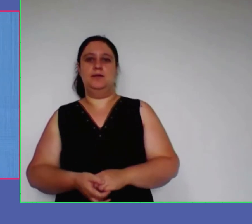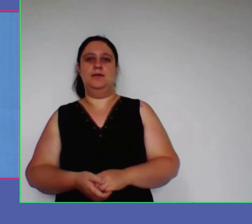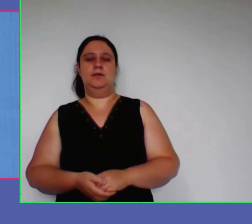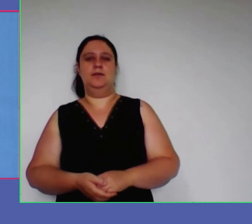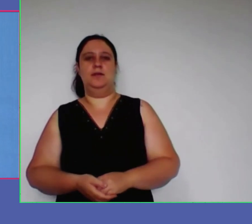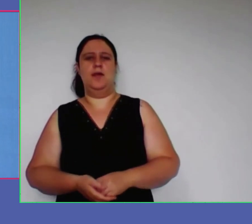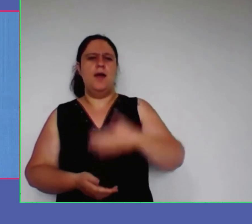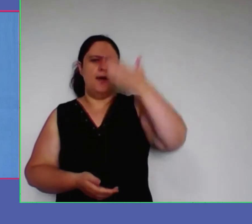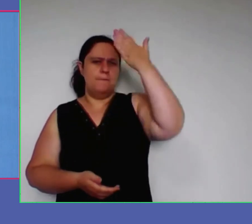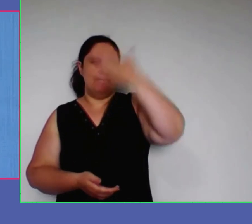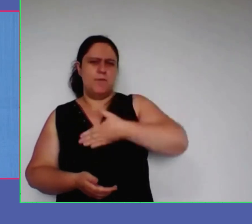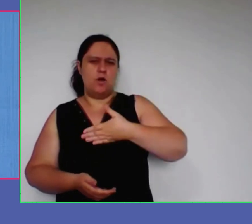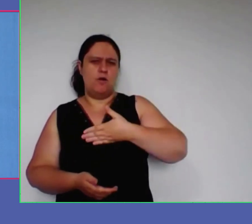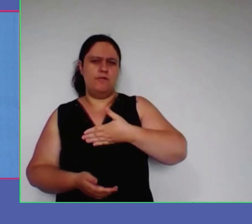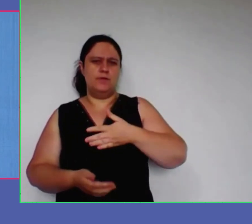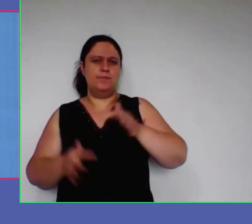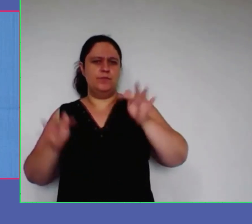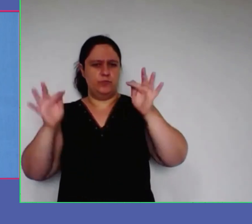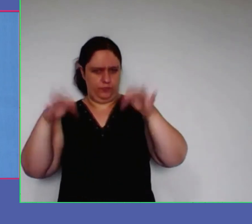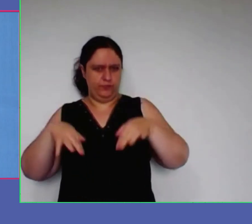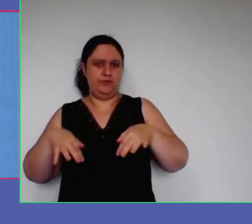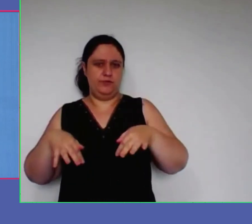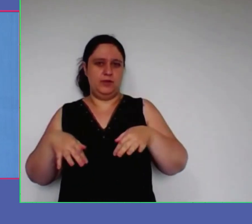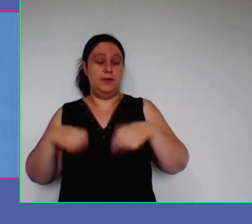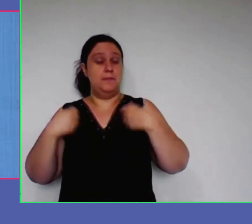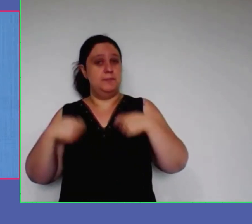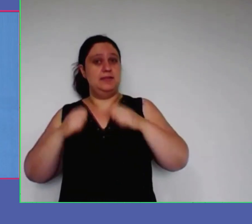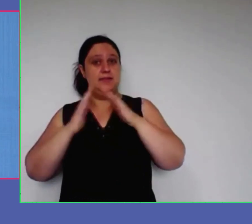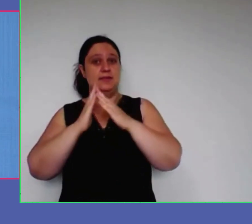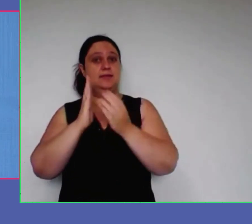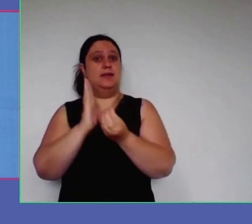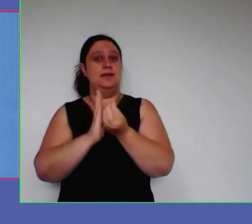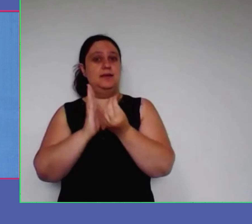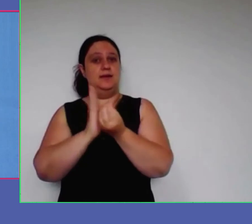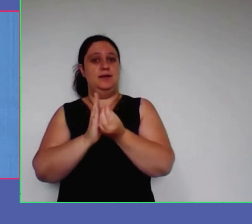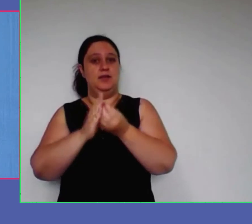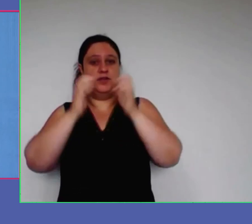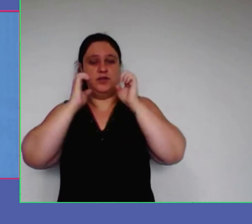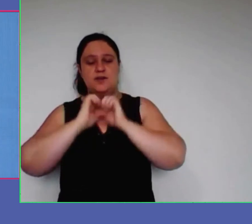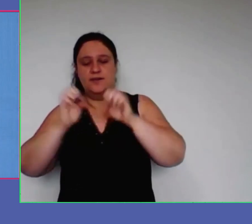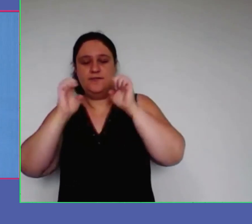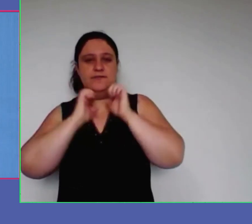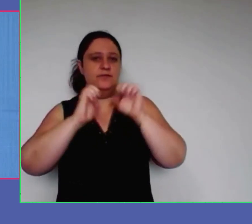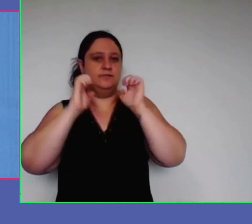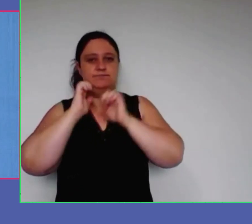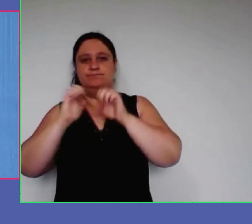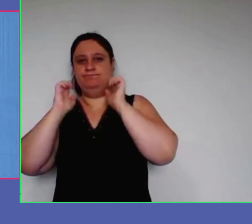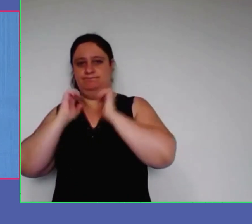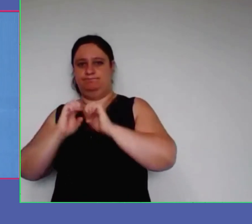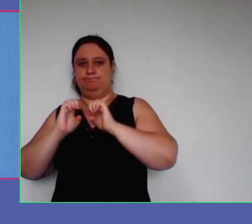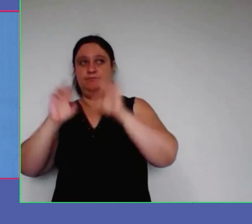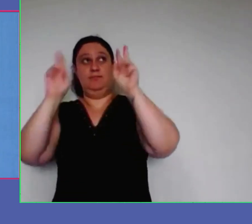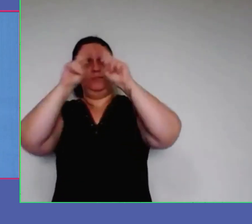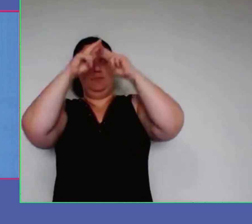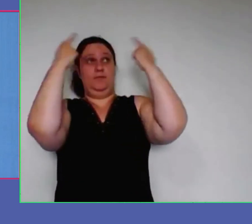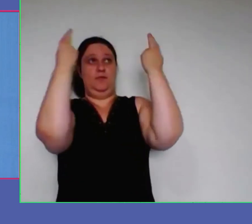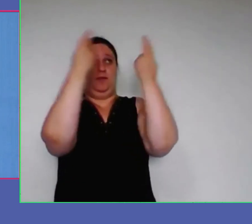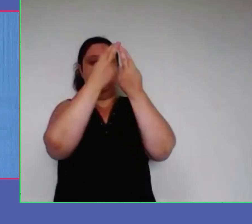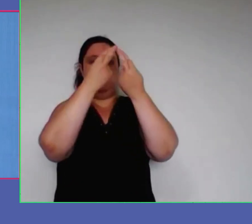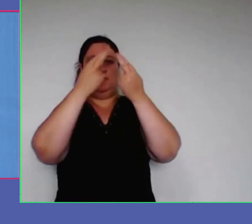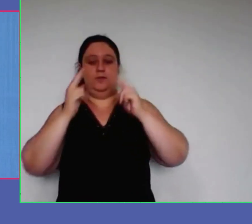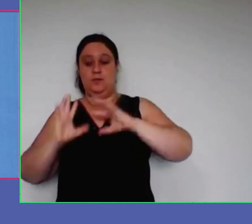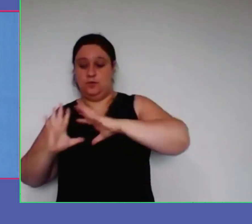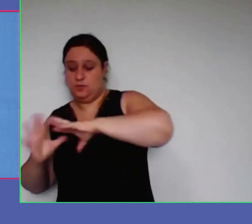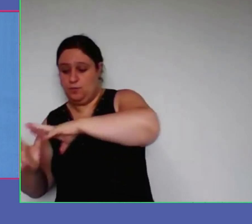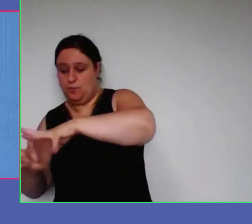chegar ainda depende da igreja pregar o evangelho do reino por todo o mundo, para testemunho a